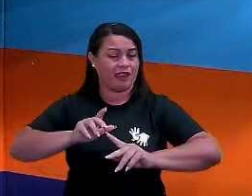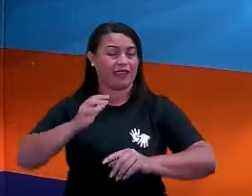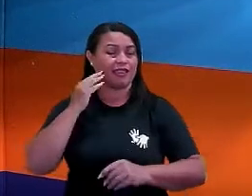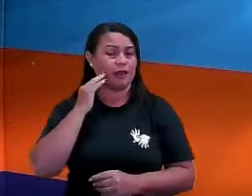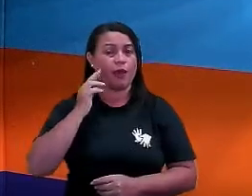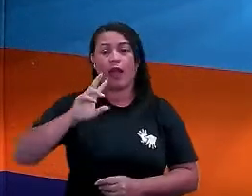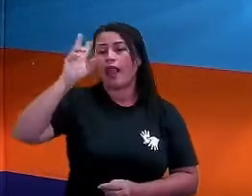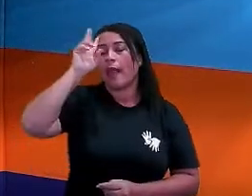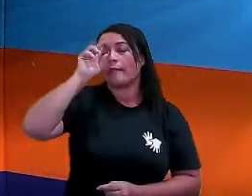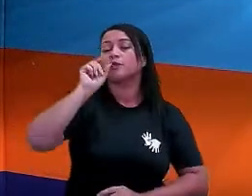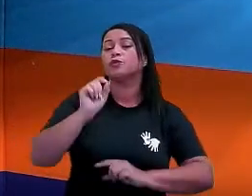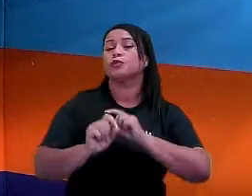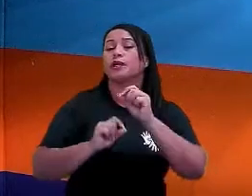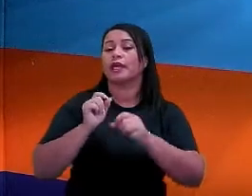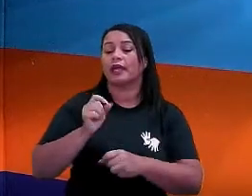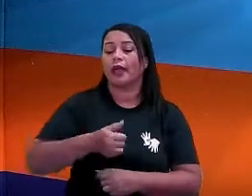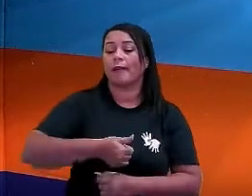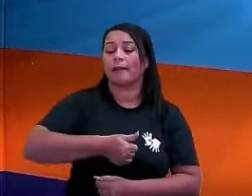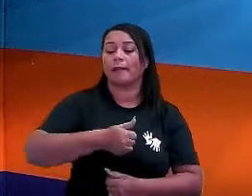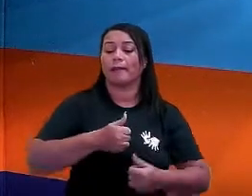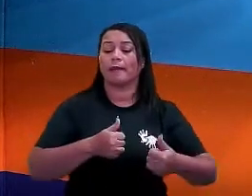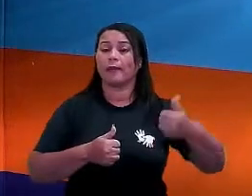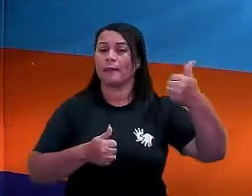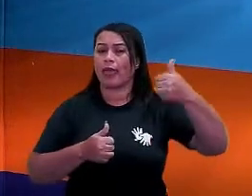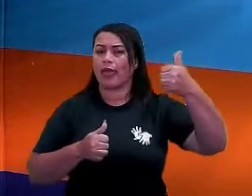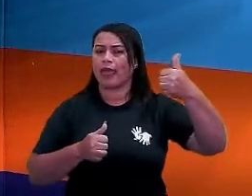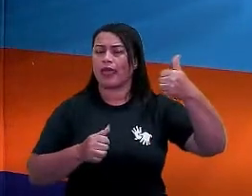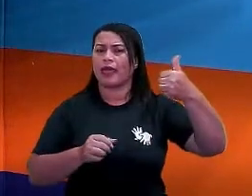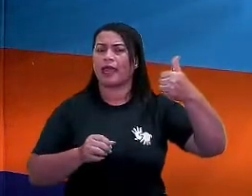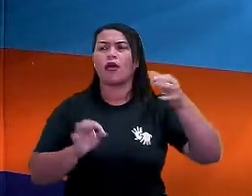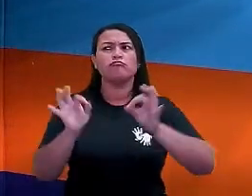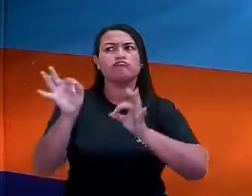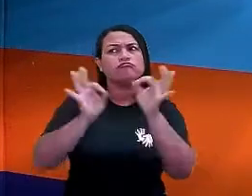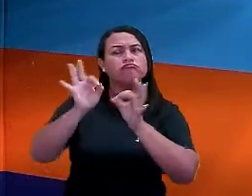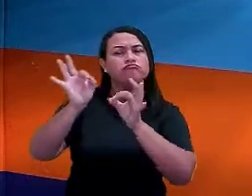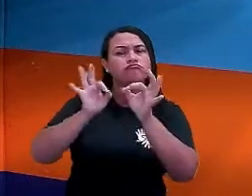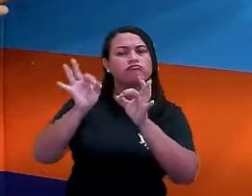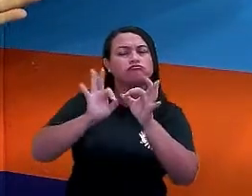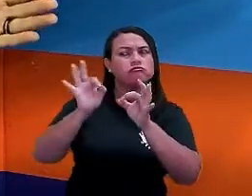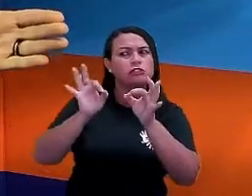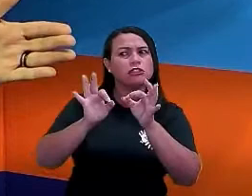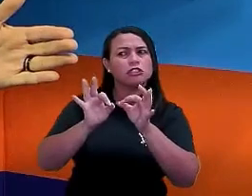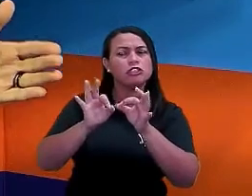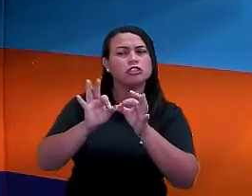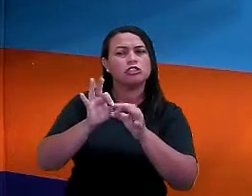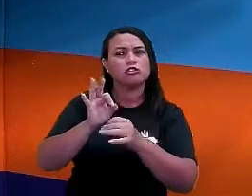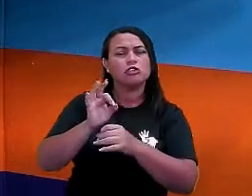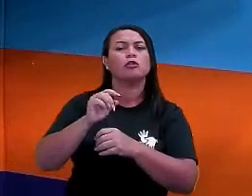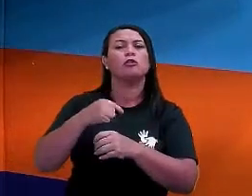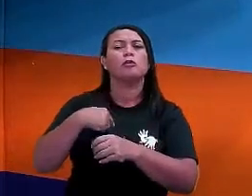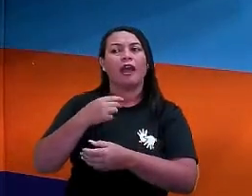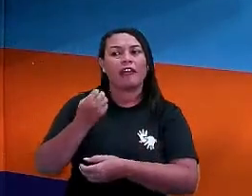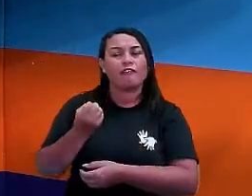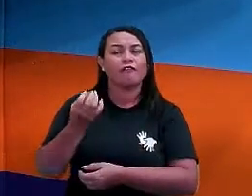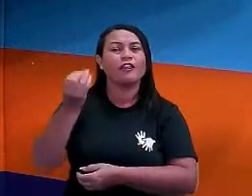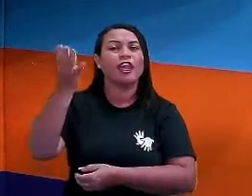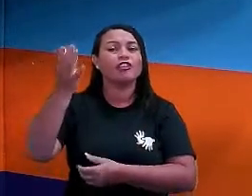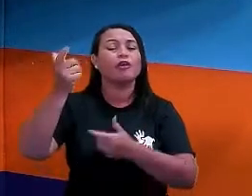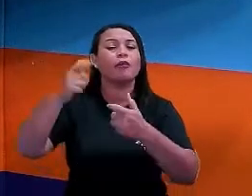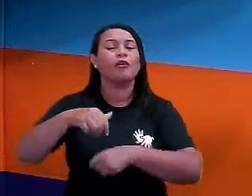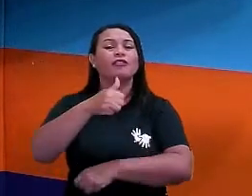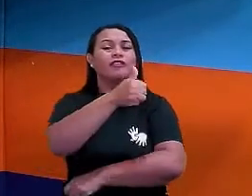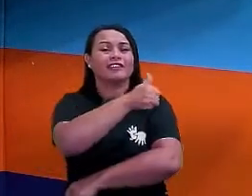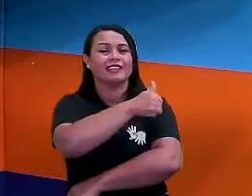Lembre-se o seguinte, a primeira está planejado, eu já estou com tudo certo para ir para o Carnaval do Rio. Eu usei o quê?